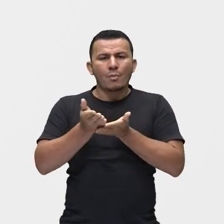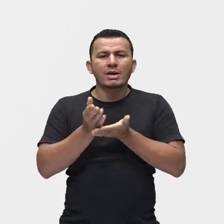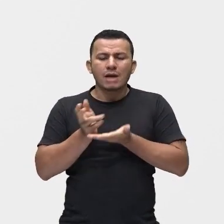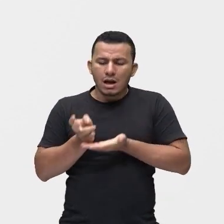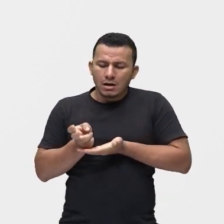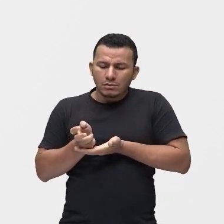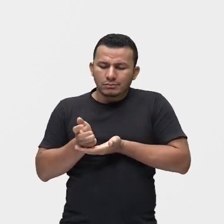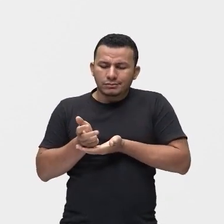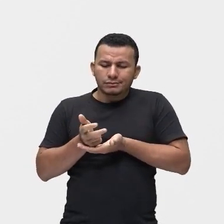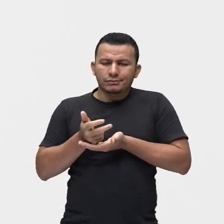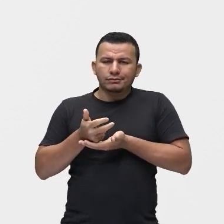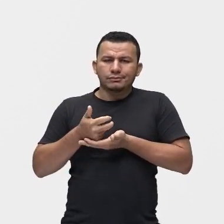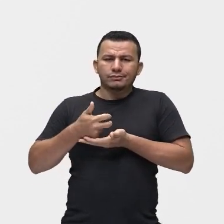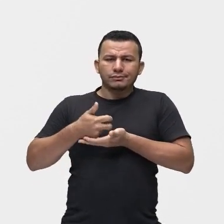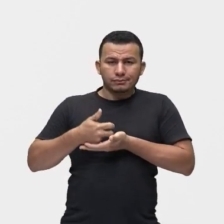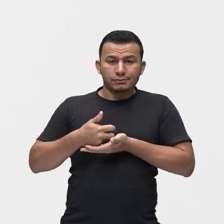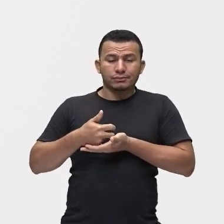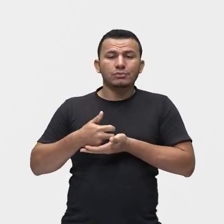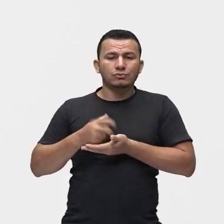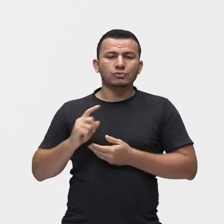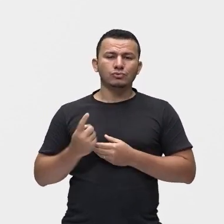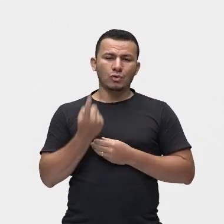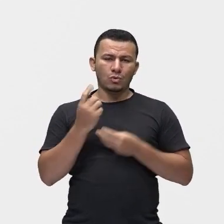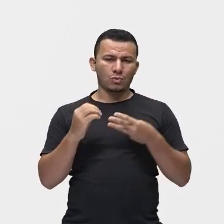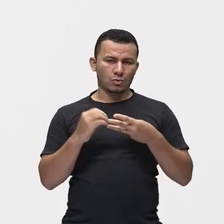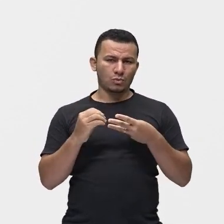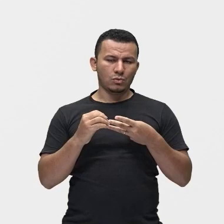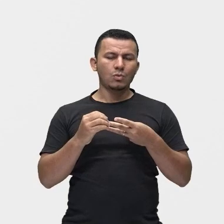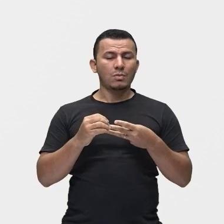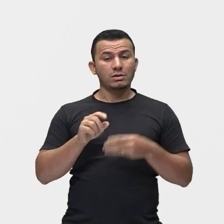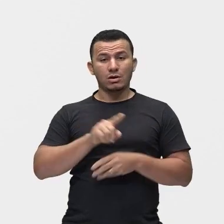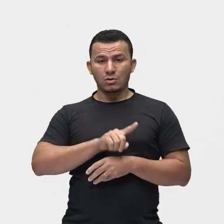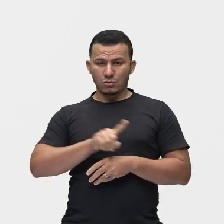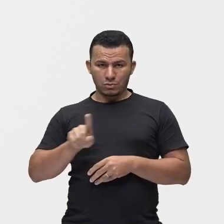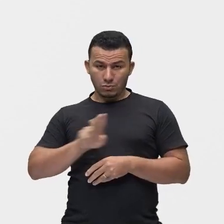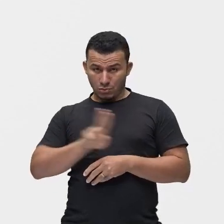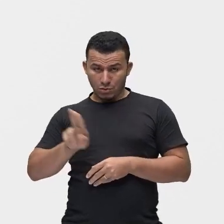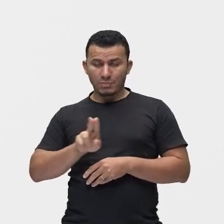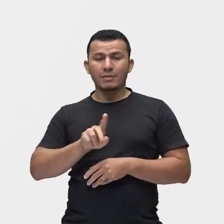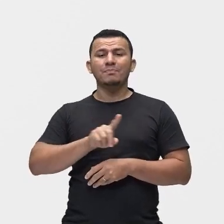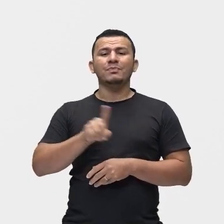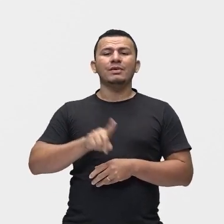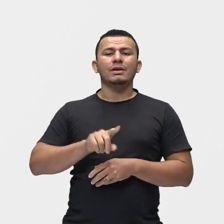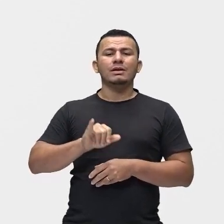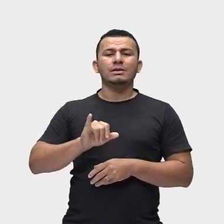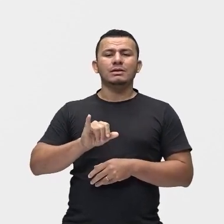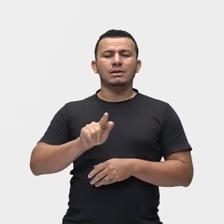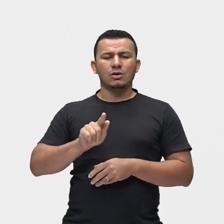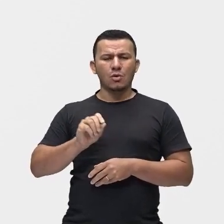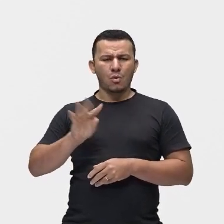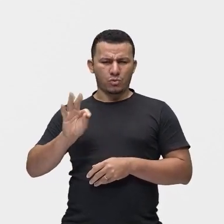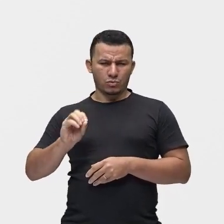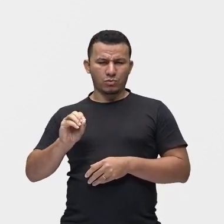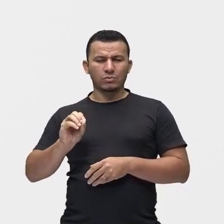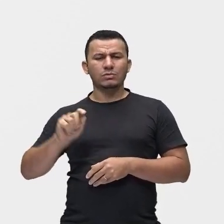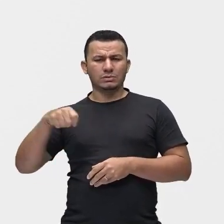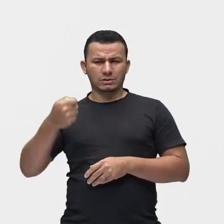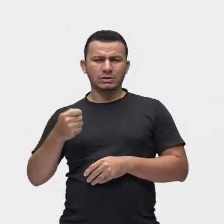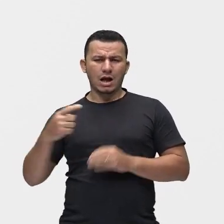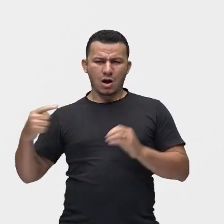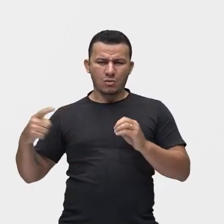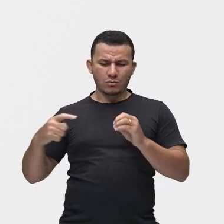embrião a partir de uma única célula, que é o zigoto ou ovo. A gente também encontra